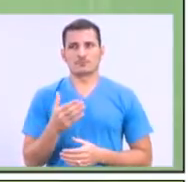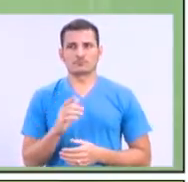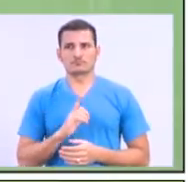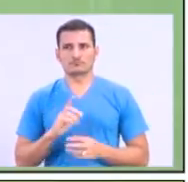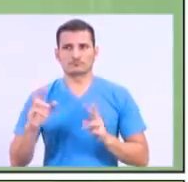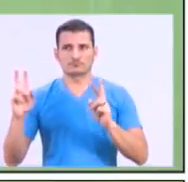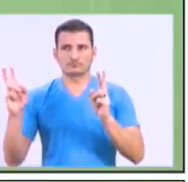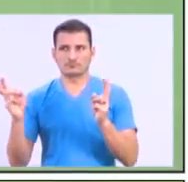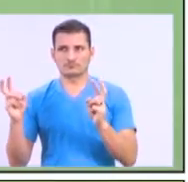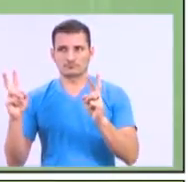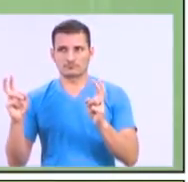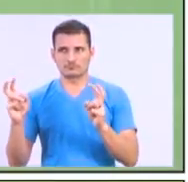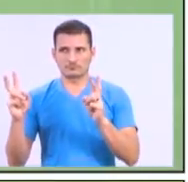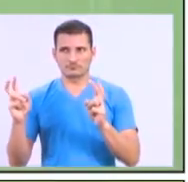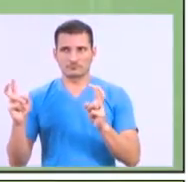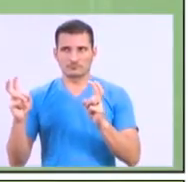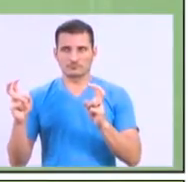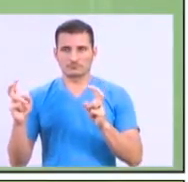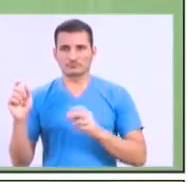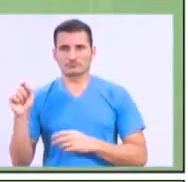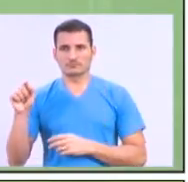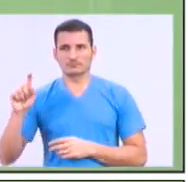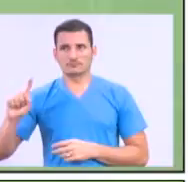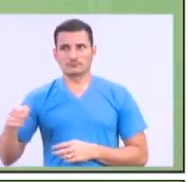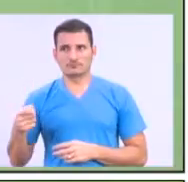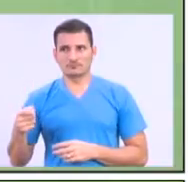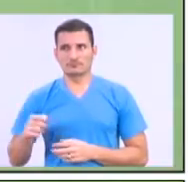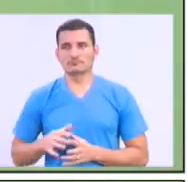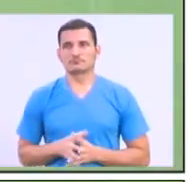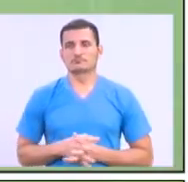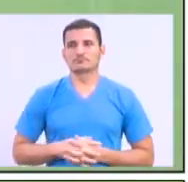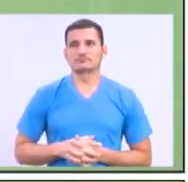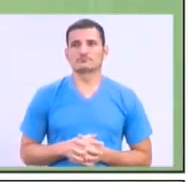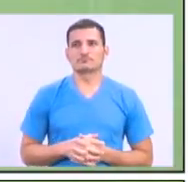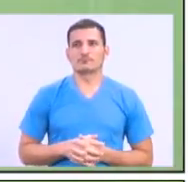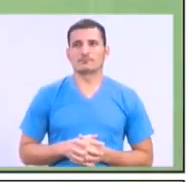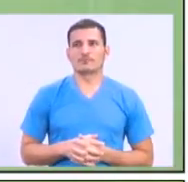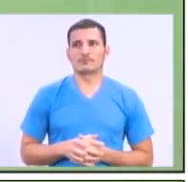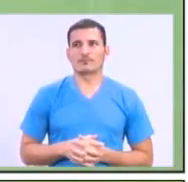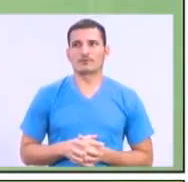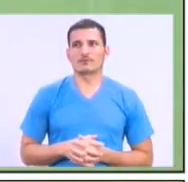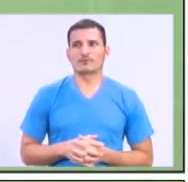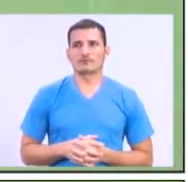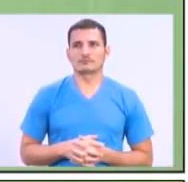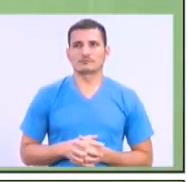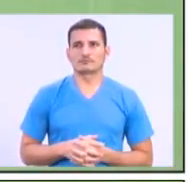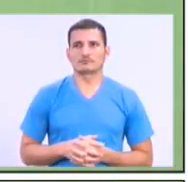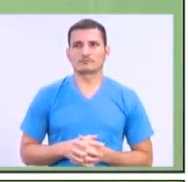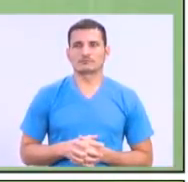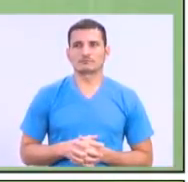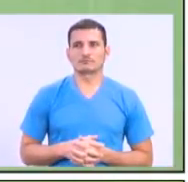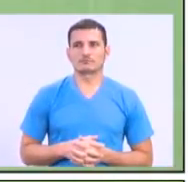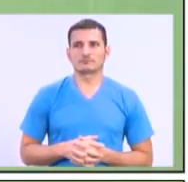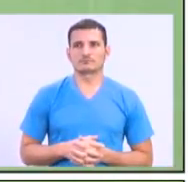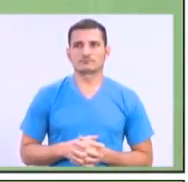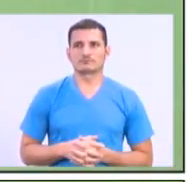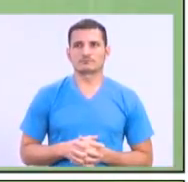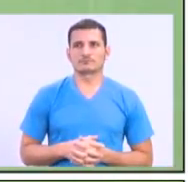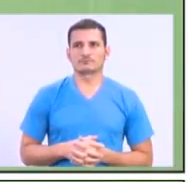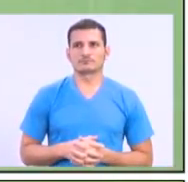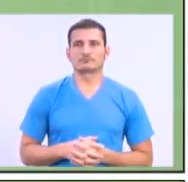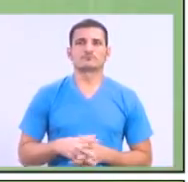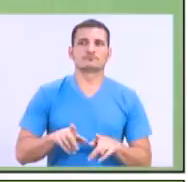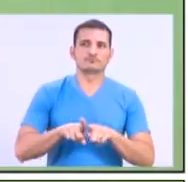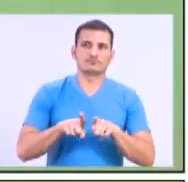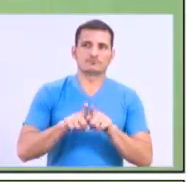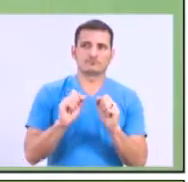e fechamento de aspas duplas, certo? Em determinados momentos, echo também pode utilizar aspas